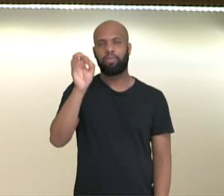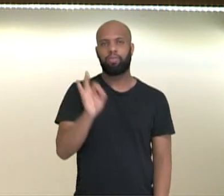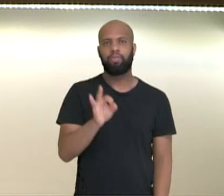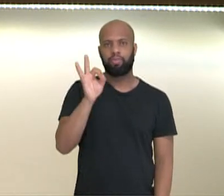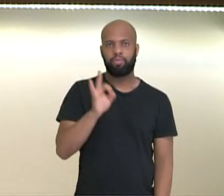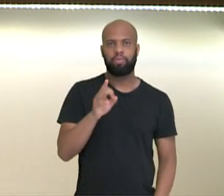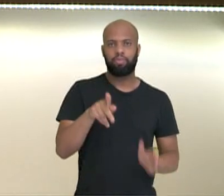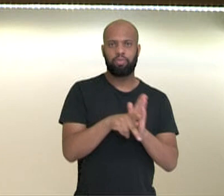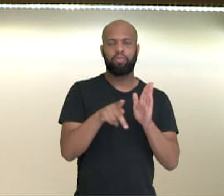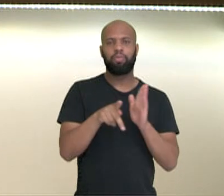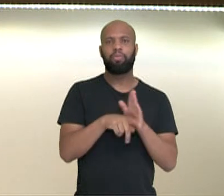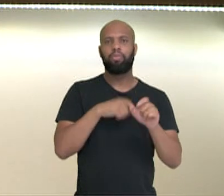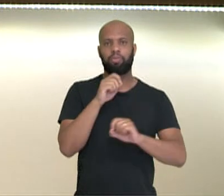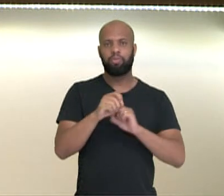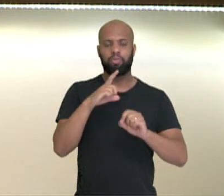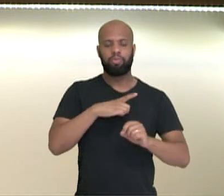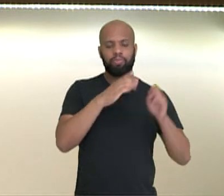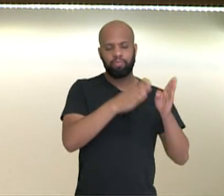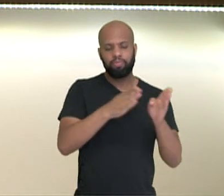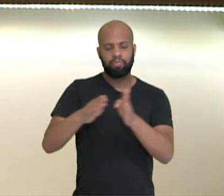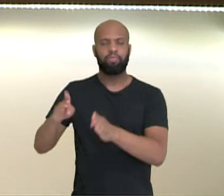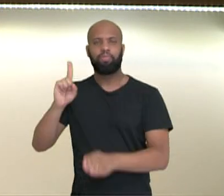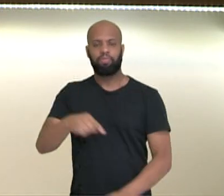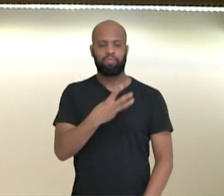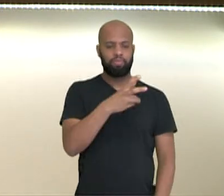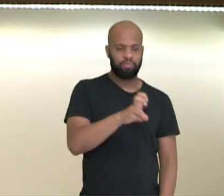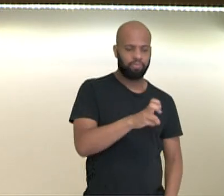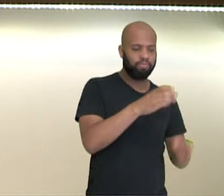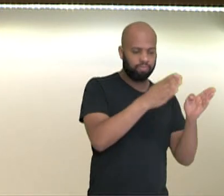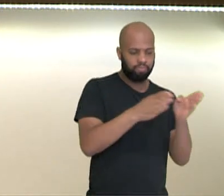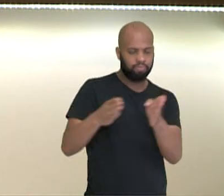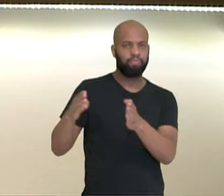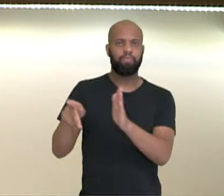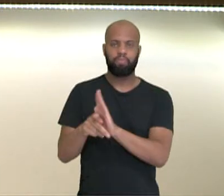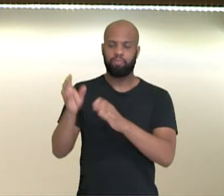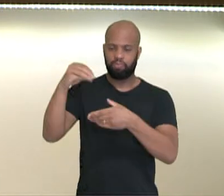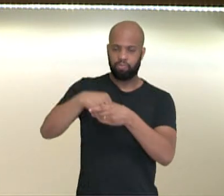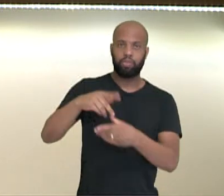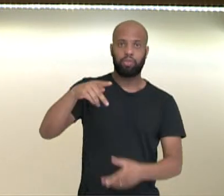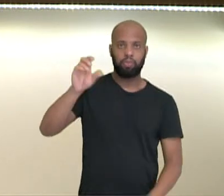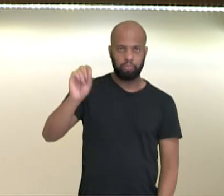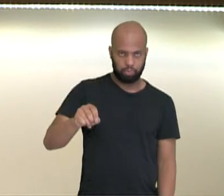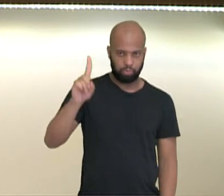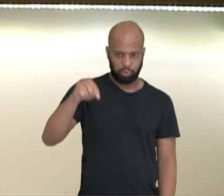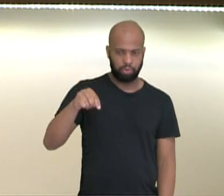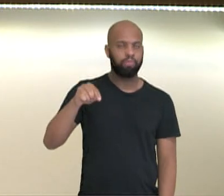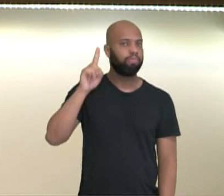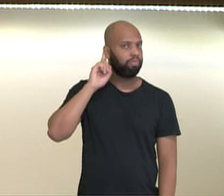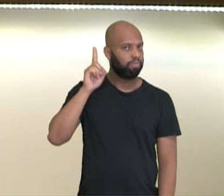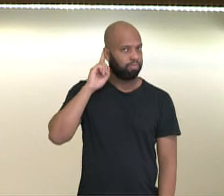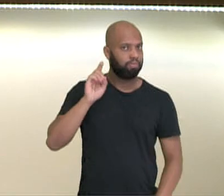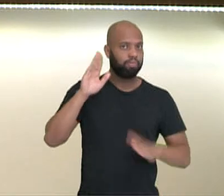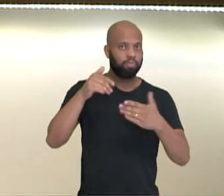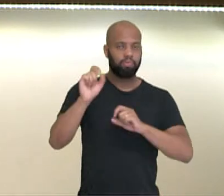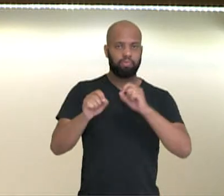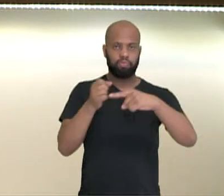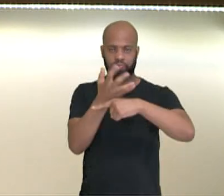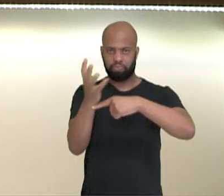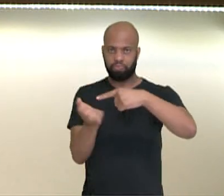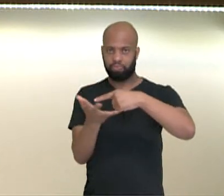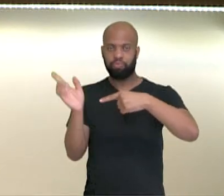35% de farinha. Então, você tem que dividir as partes e colocar lá 35 partes de farinha, certo? Então, basicamente, é uma razão,